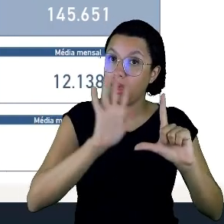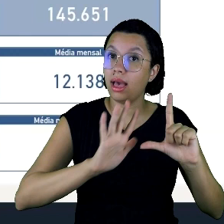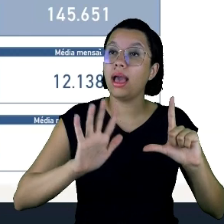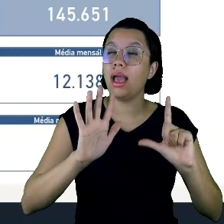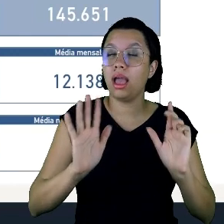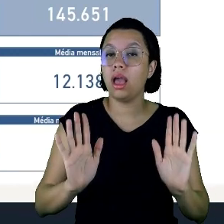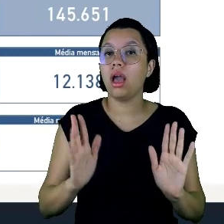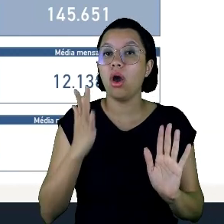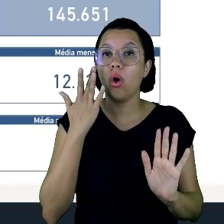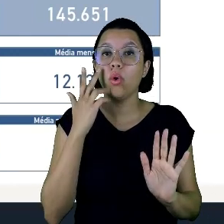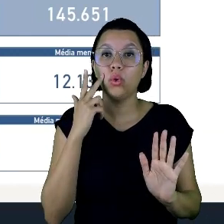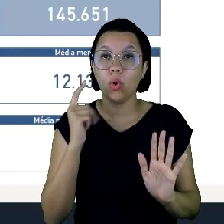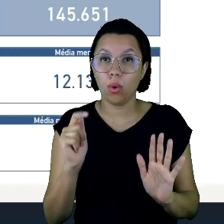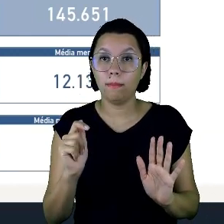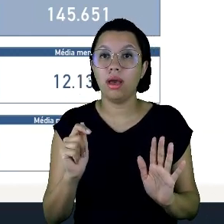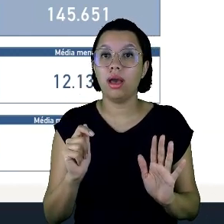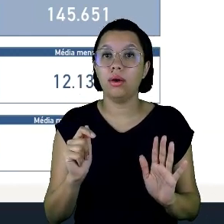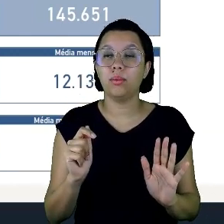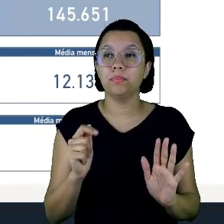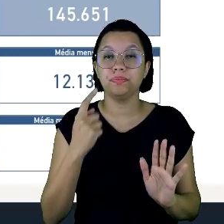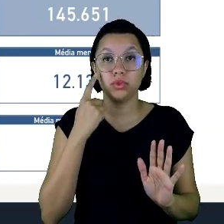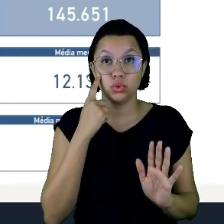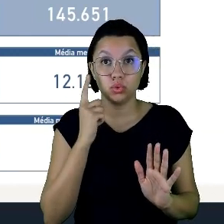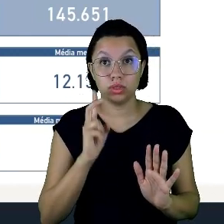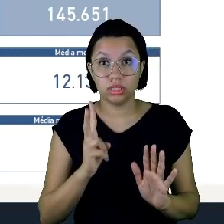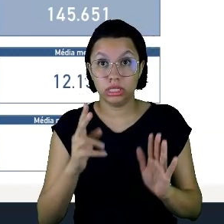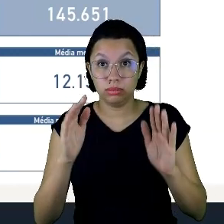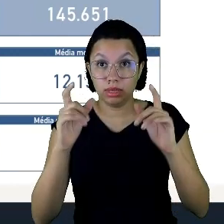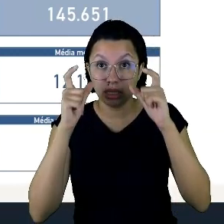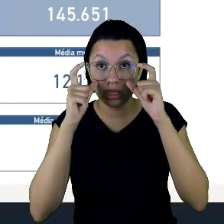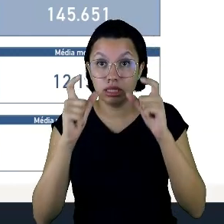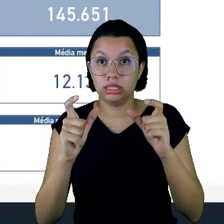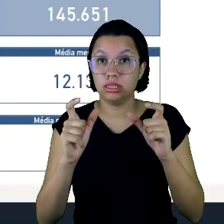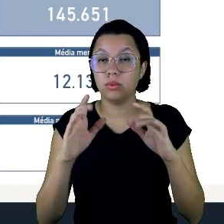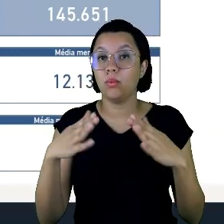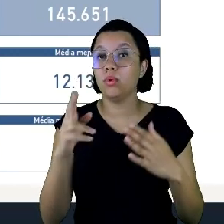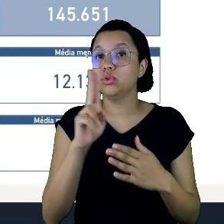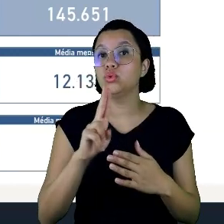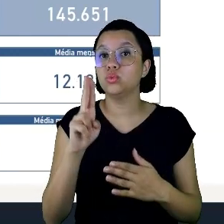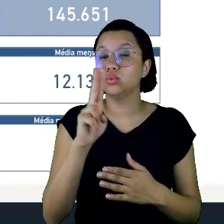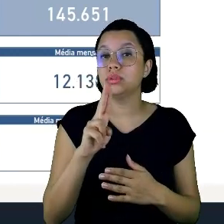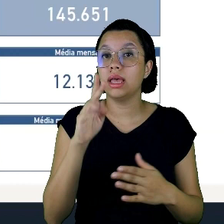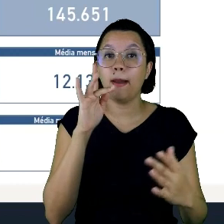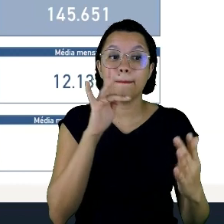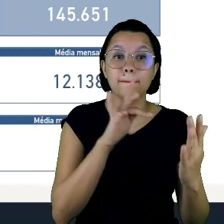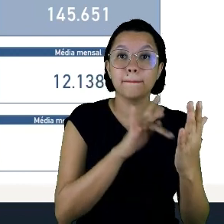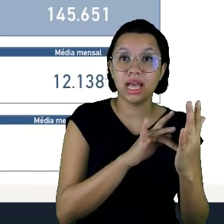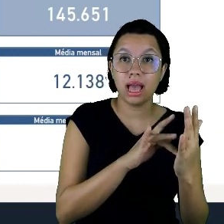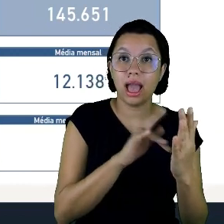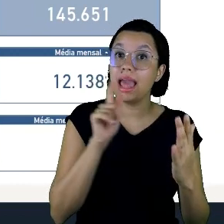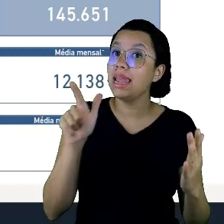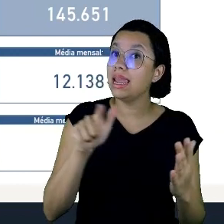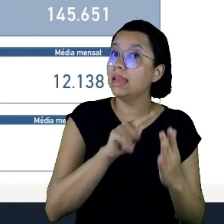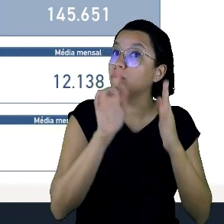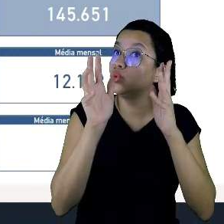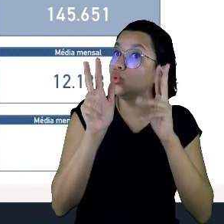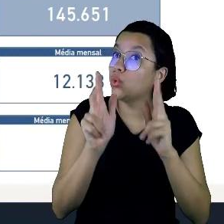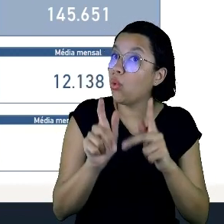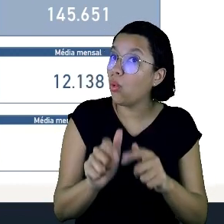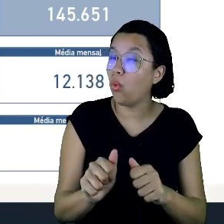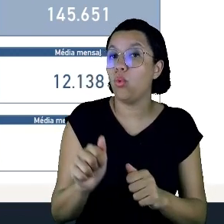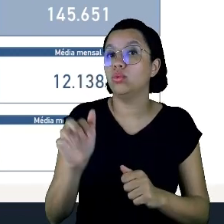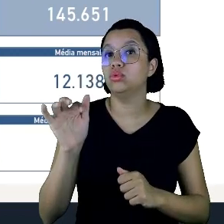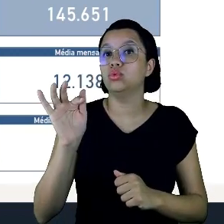o padrão que o painel está publicado. Só que sempre atentar que quando utilizar o botão